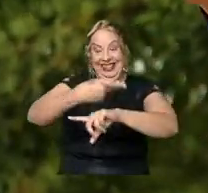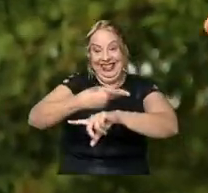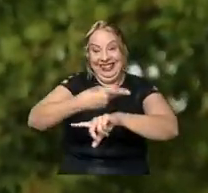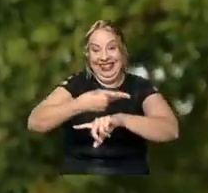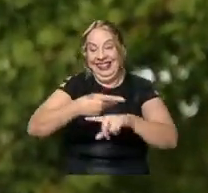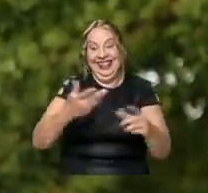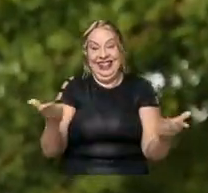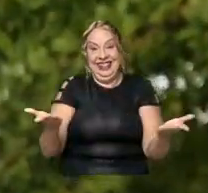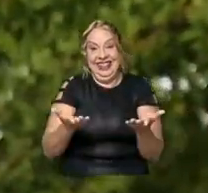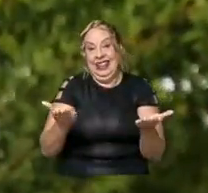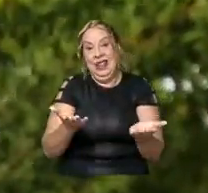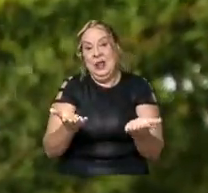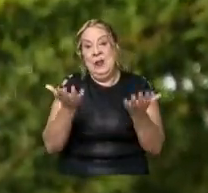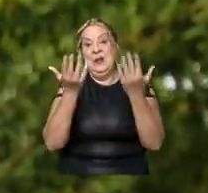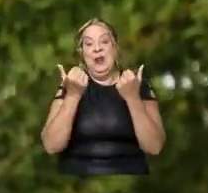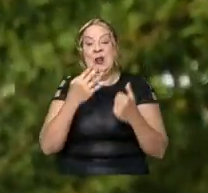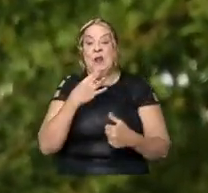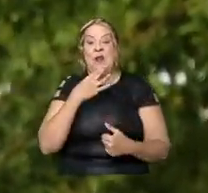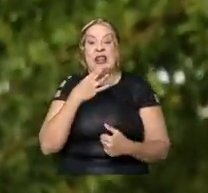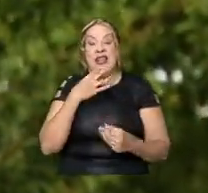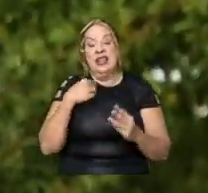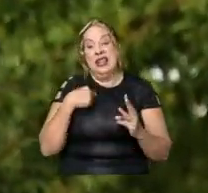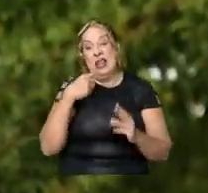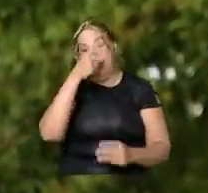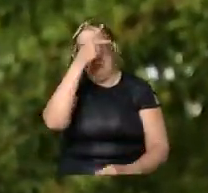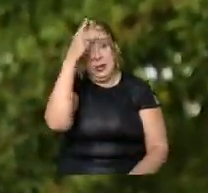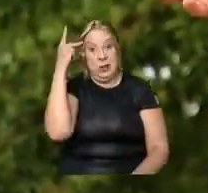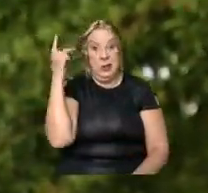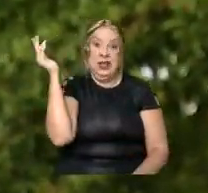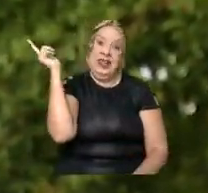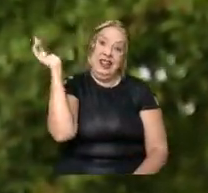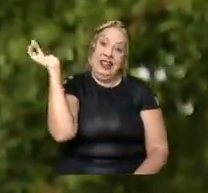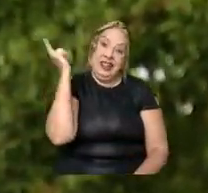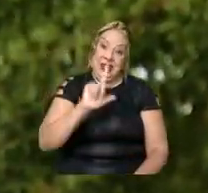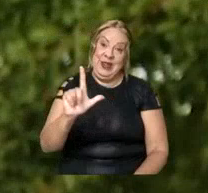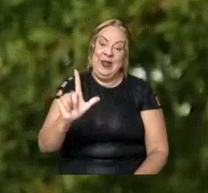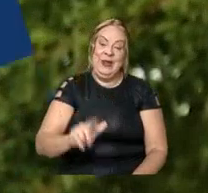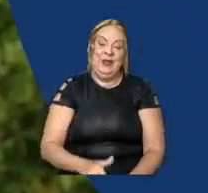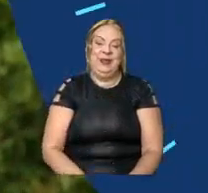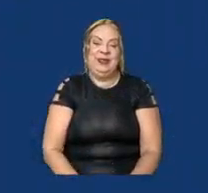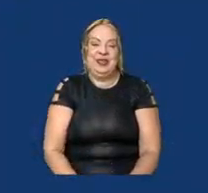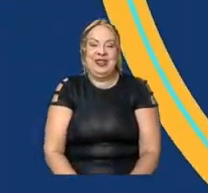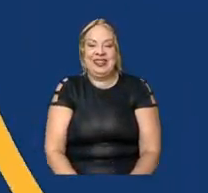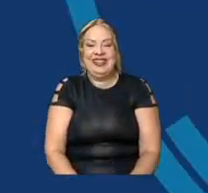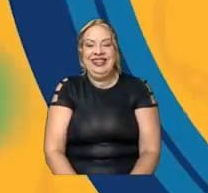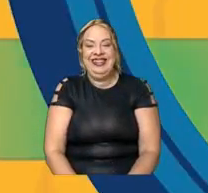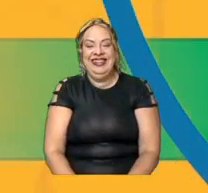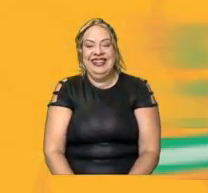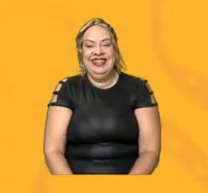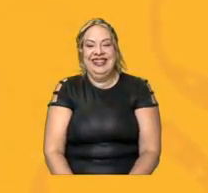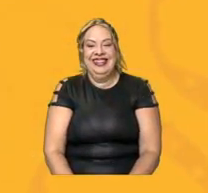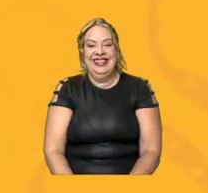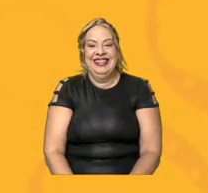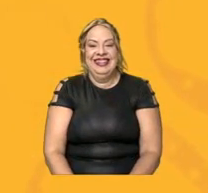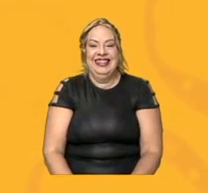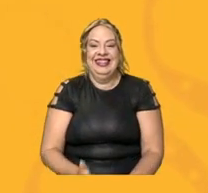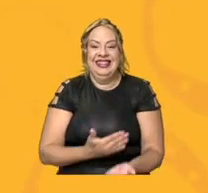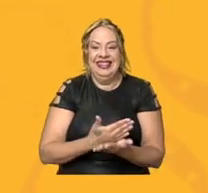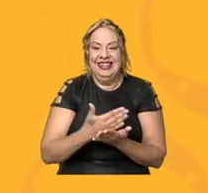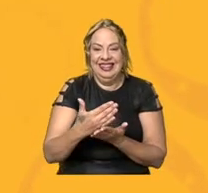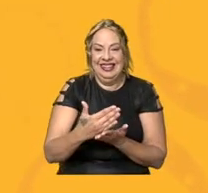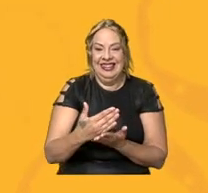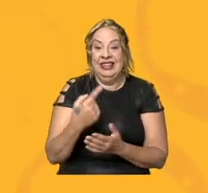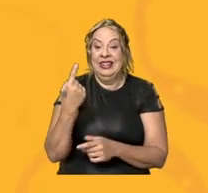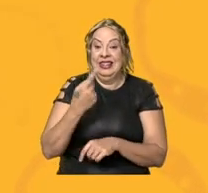E agora vocês vão conhecer os felizardos que levaram esses prêmios. E a gente começa com o